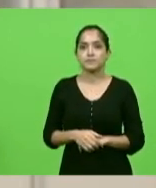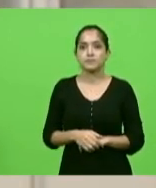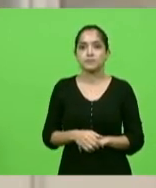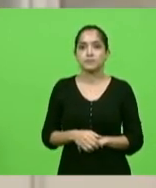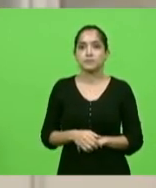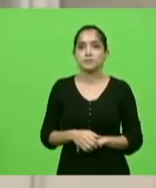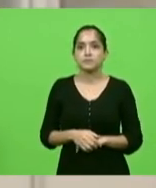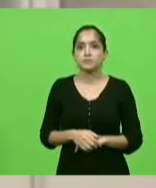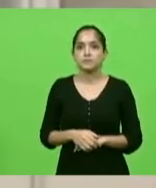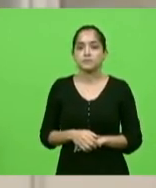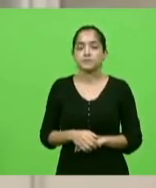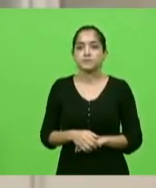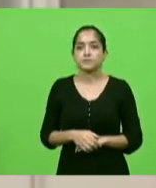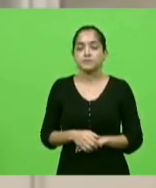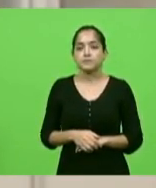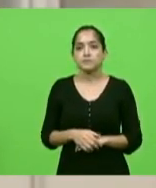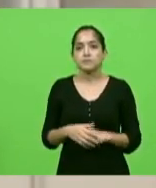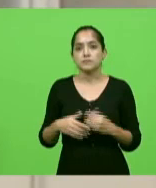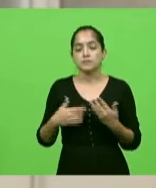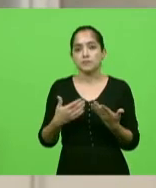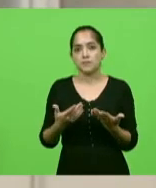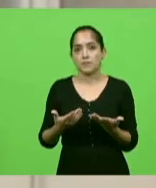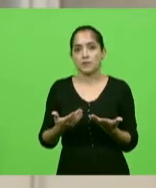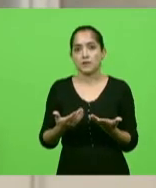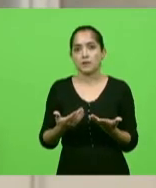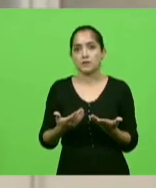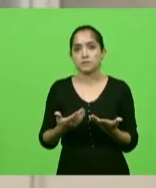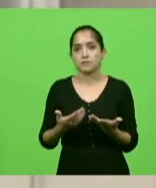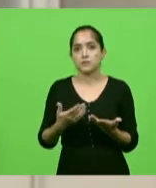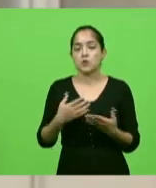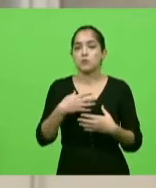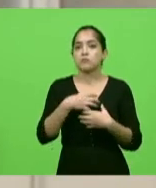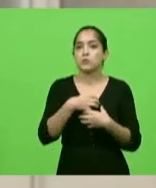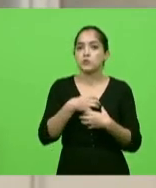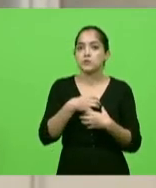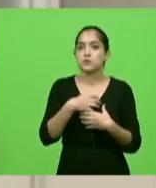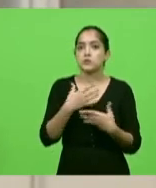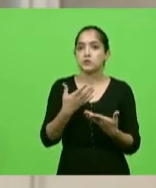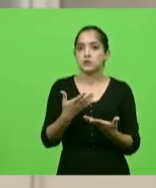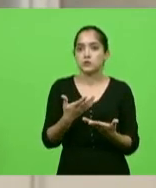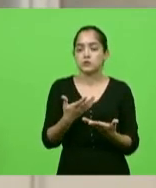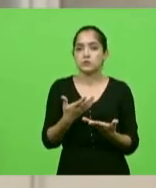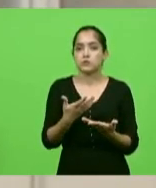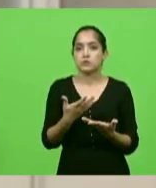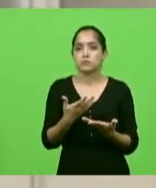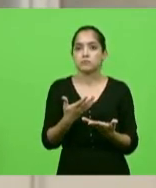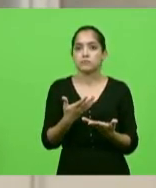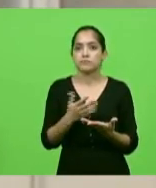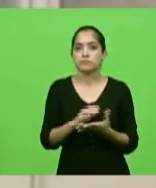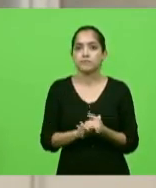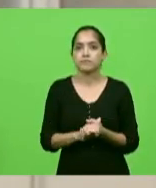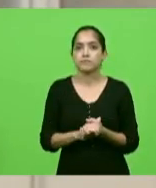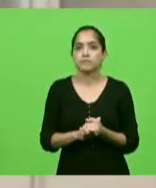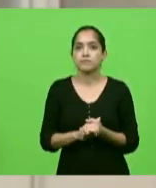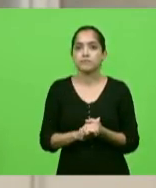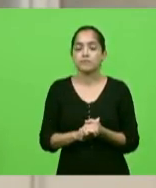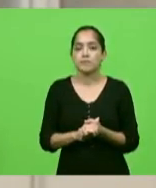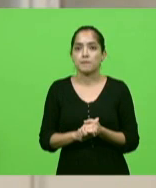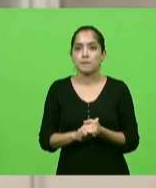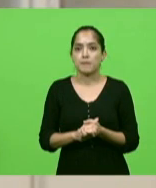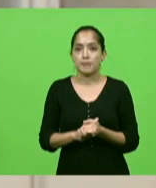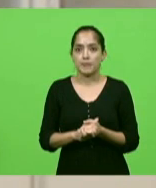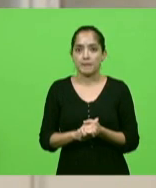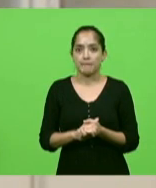Ah e não sem razão e o meu sentido e pronto